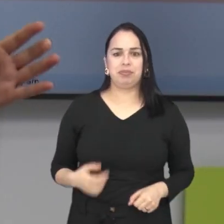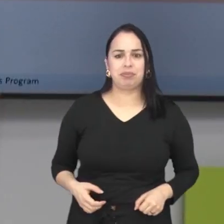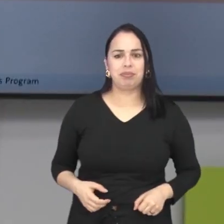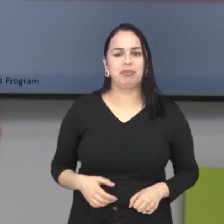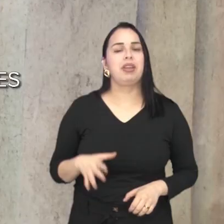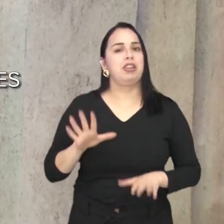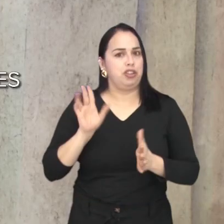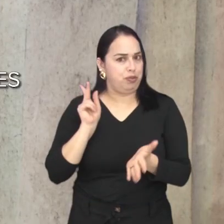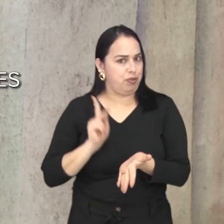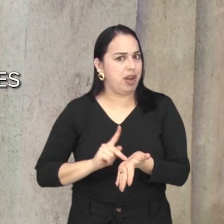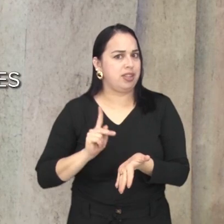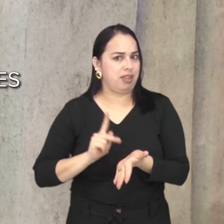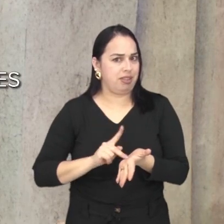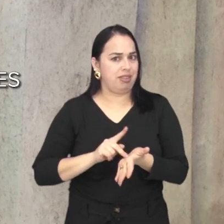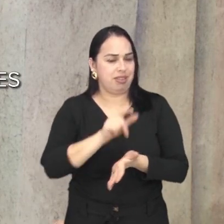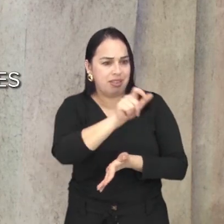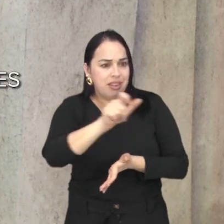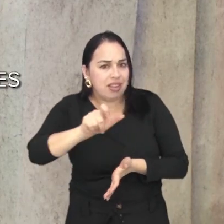porta-vozes